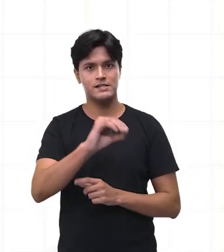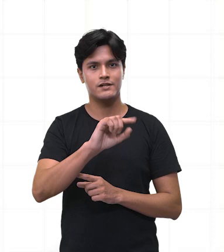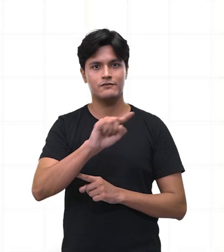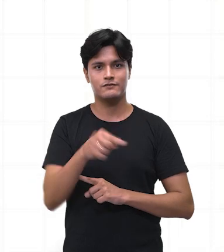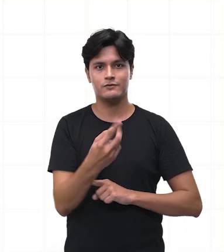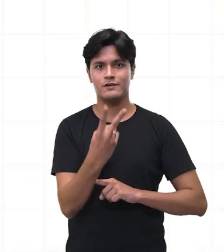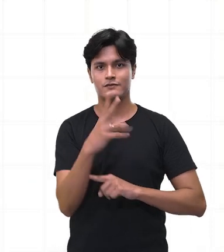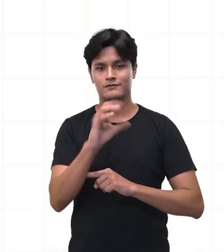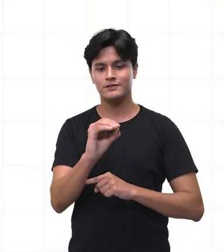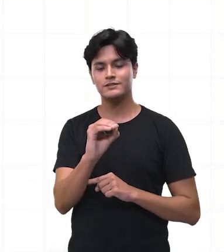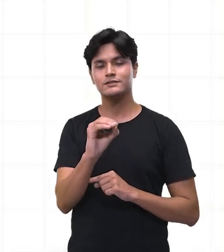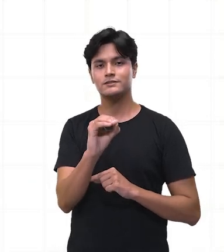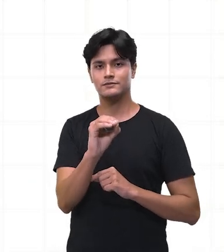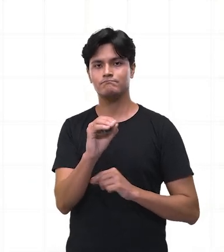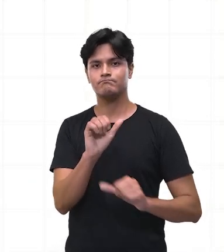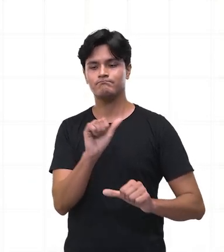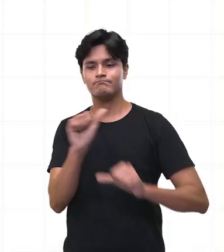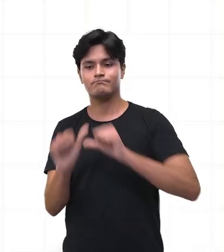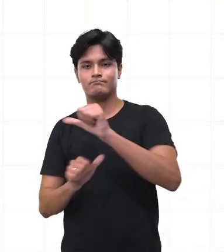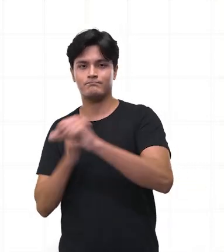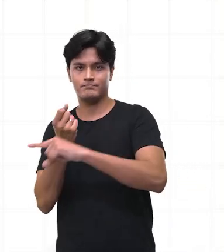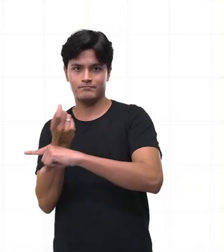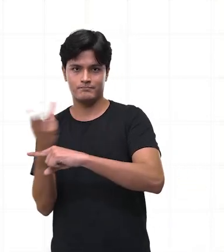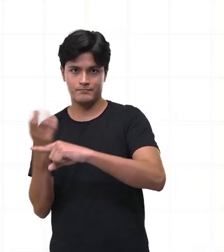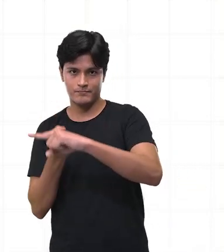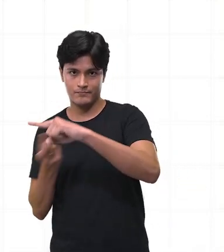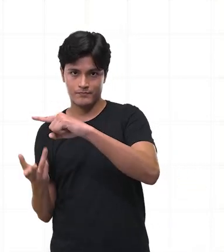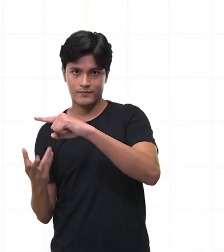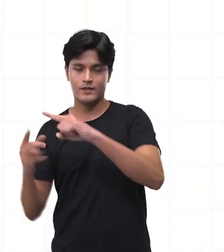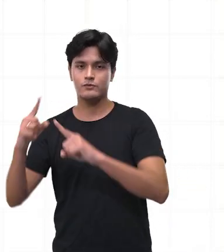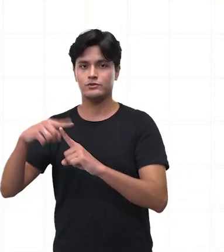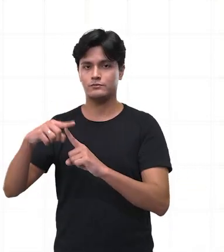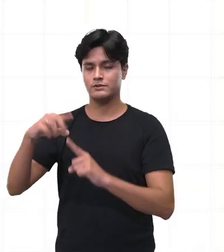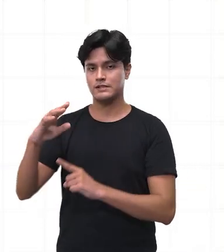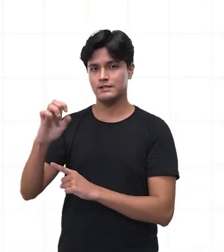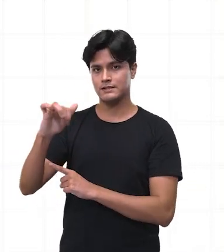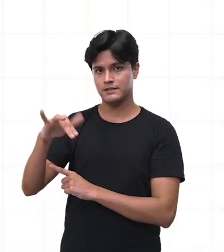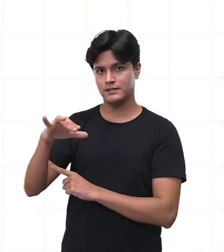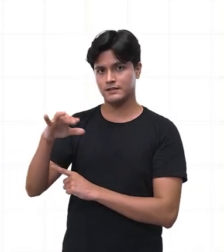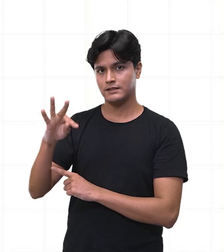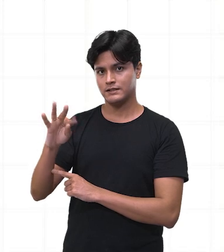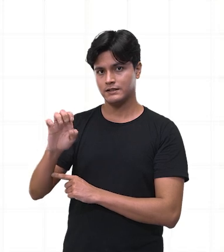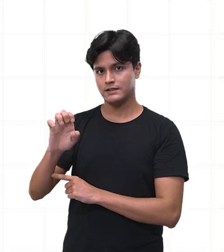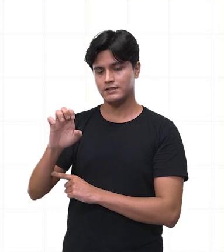0,20 numa fração centesimal, tá?